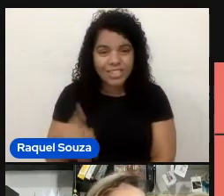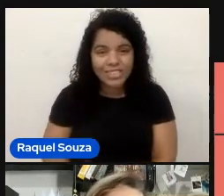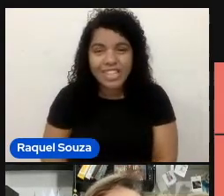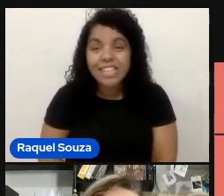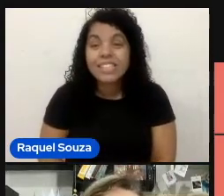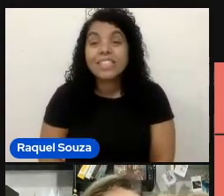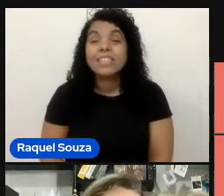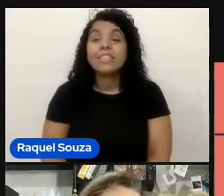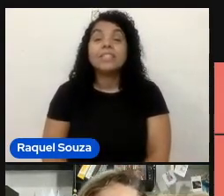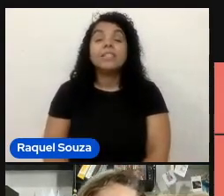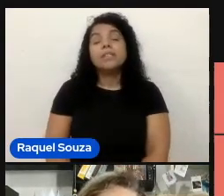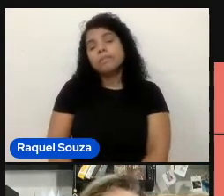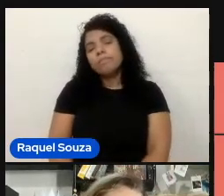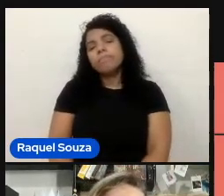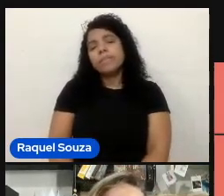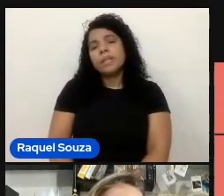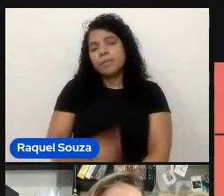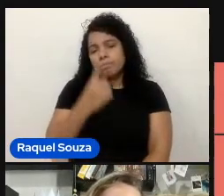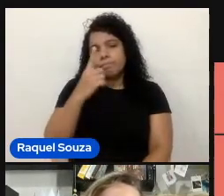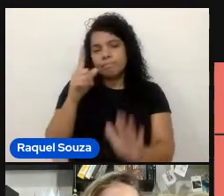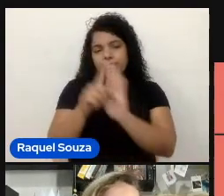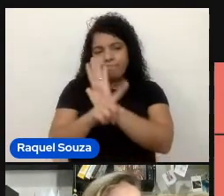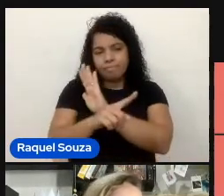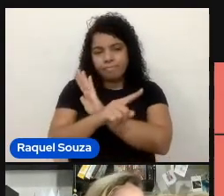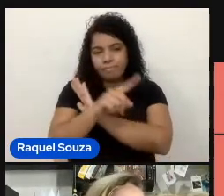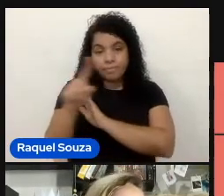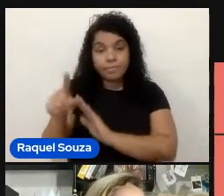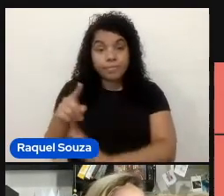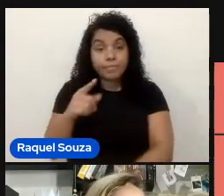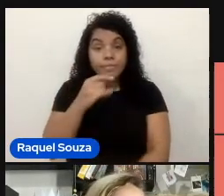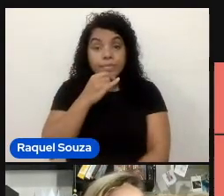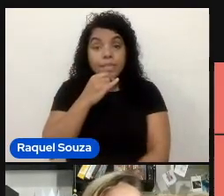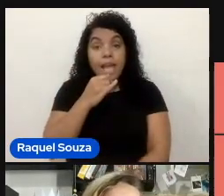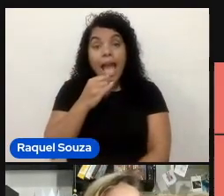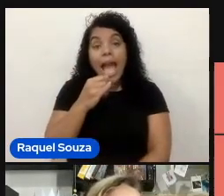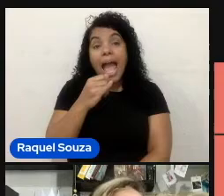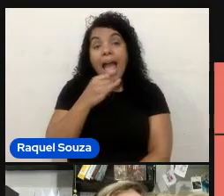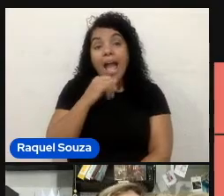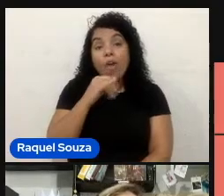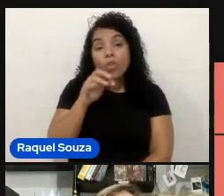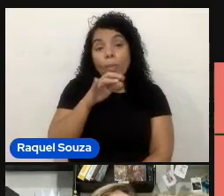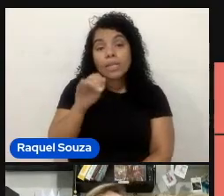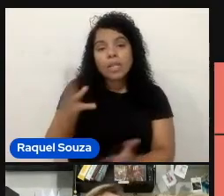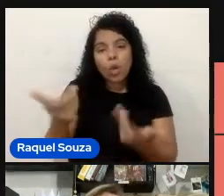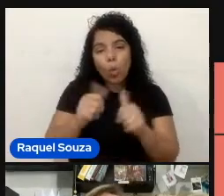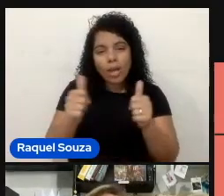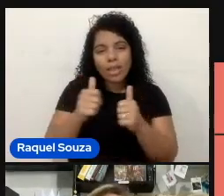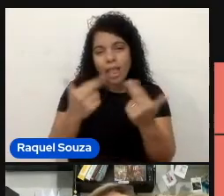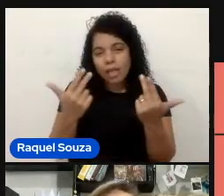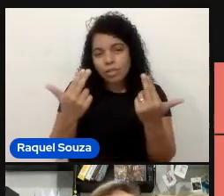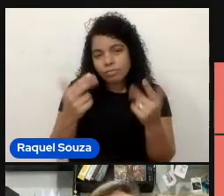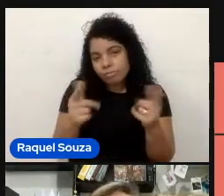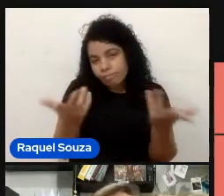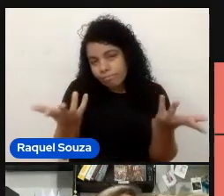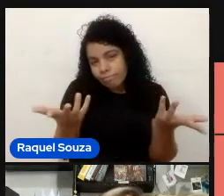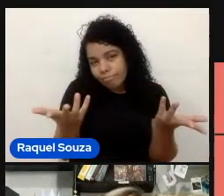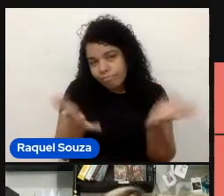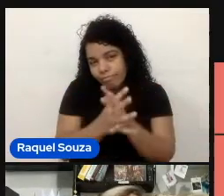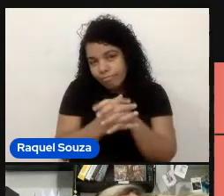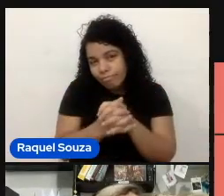primeira aí: podemos dizer que automação e qualidade são sinônimos? Eu deixei para vocês aí